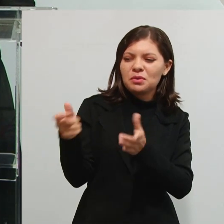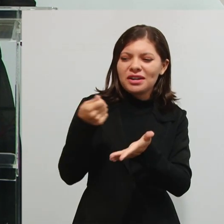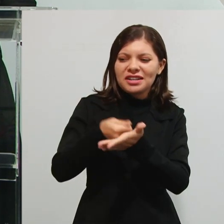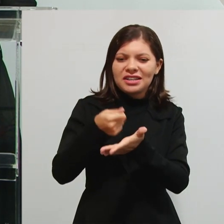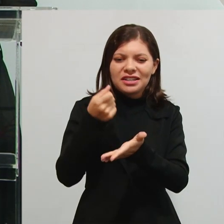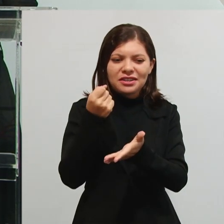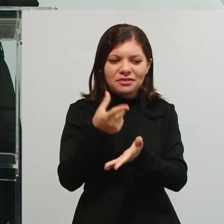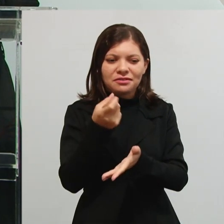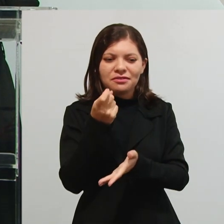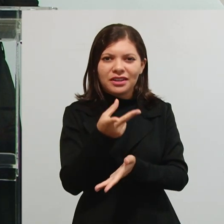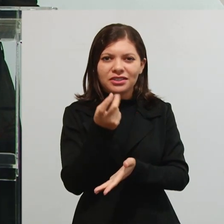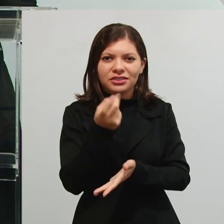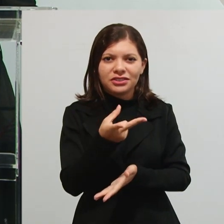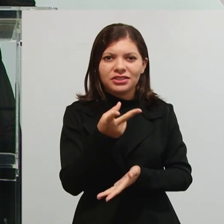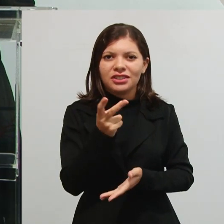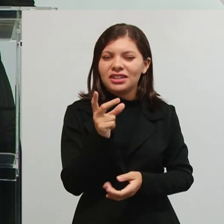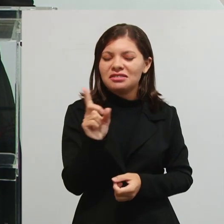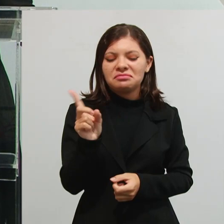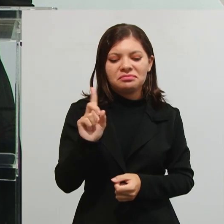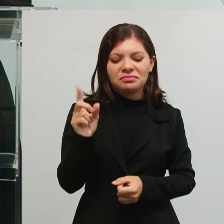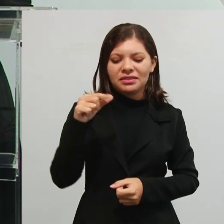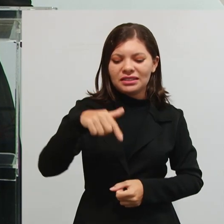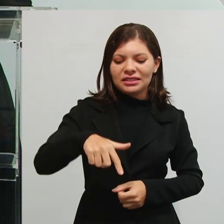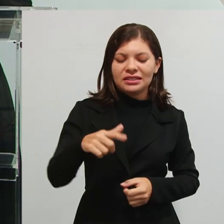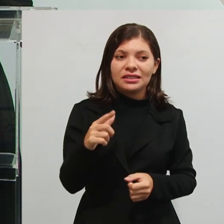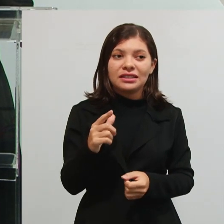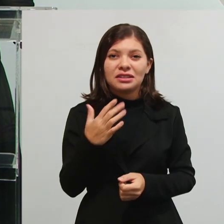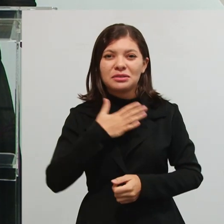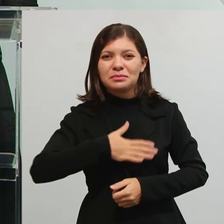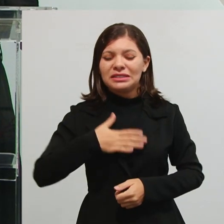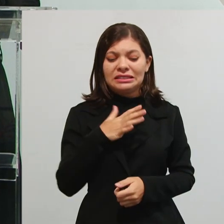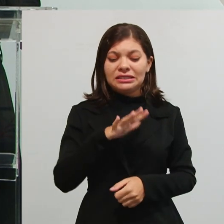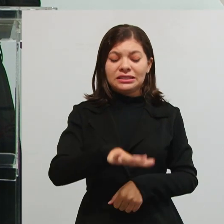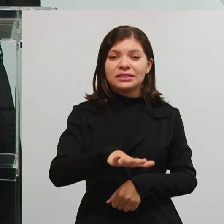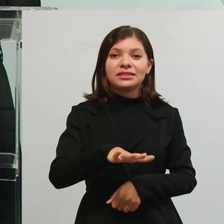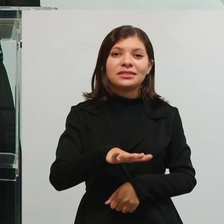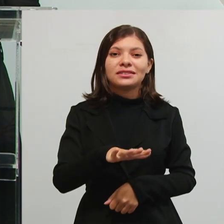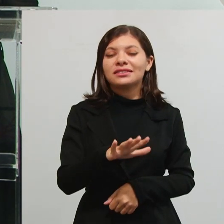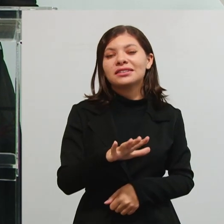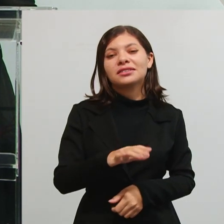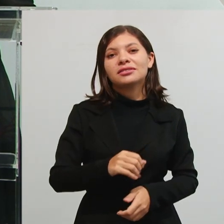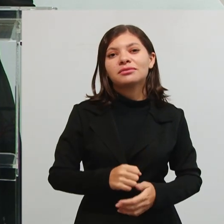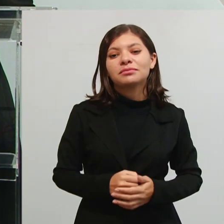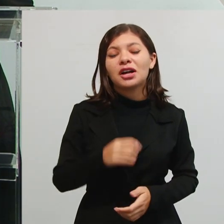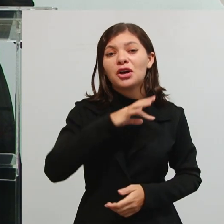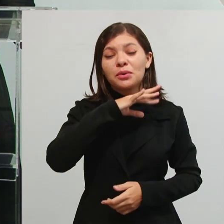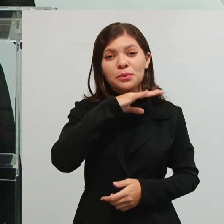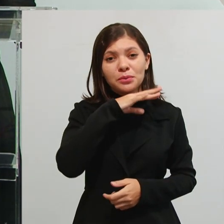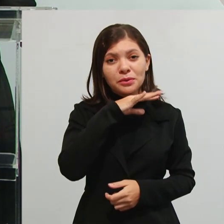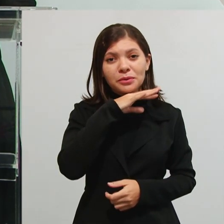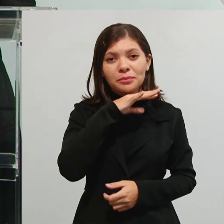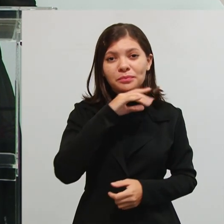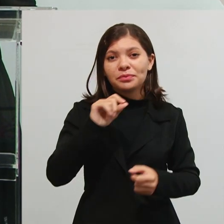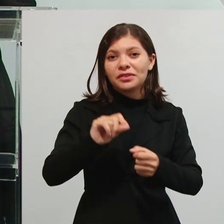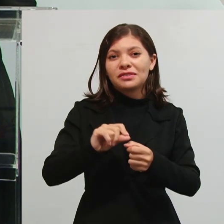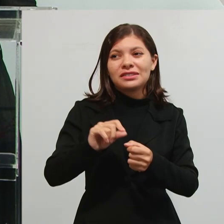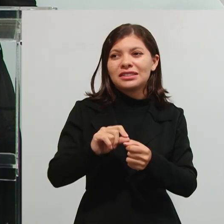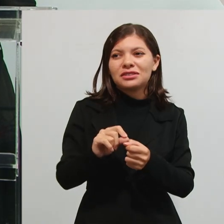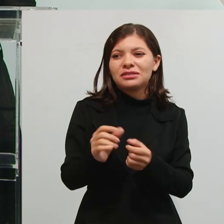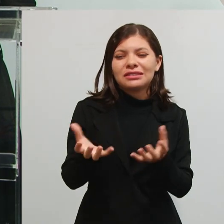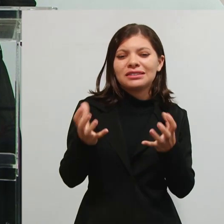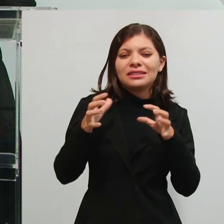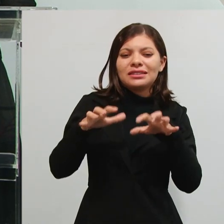aquele atendente ele não está ali te atendendo com prazer ele não está ali fazendo aquilo que ele gostaria